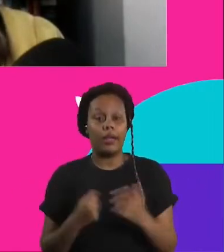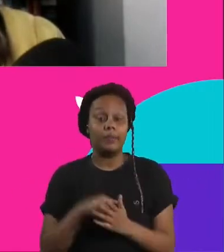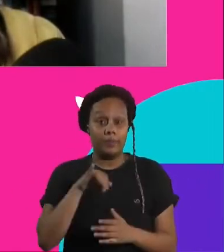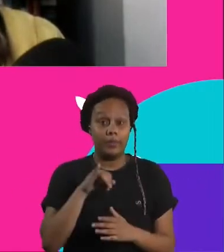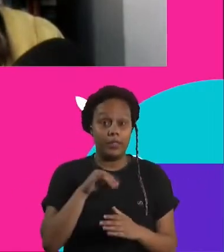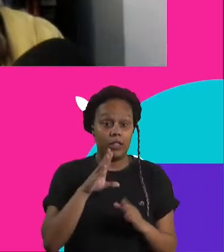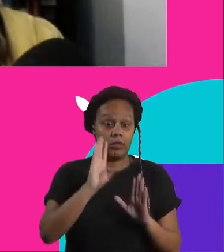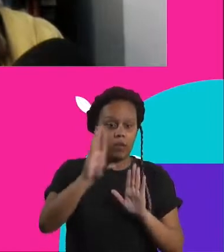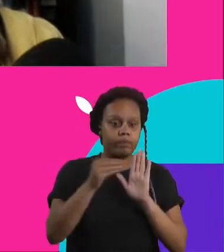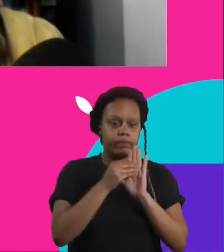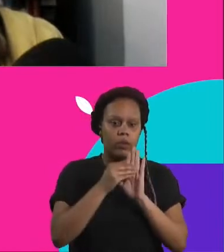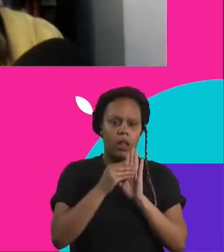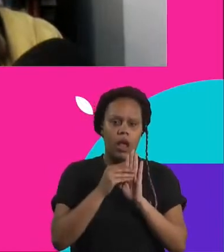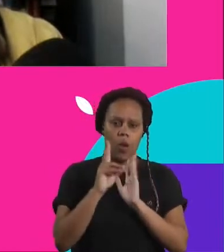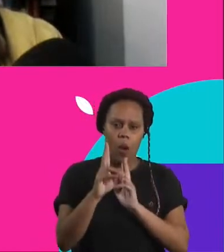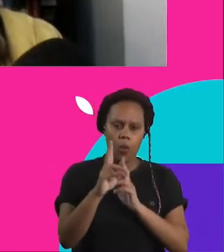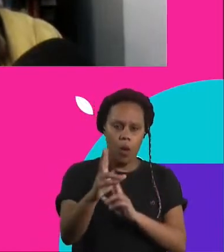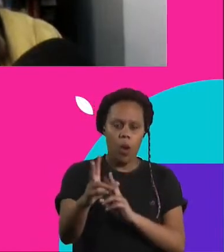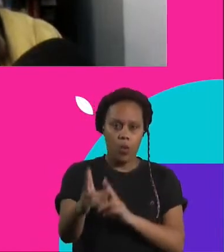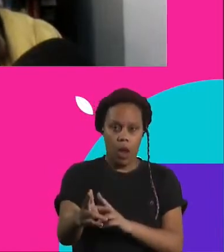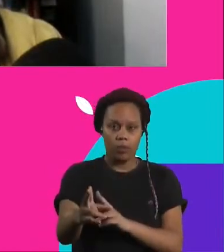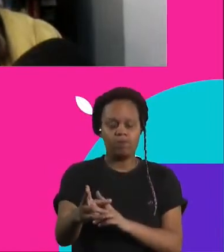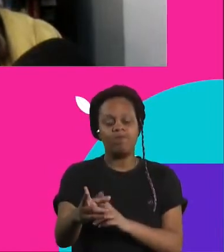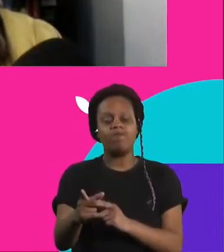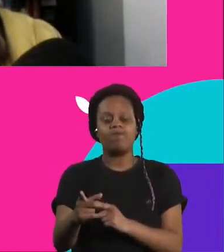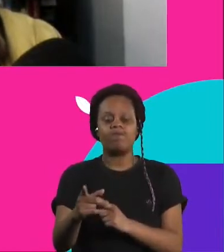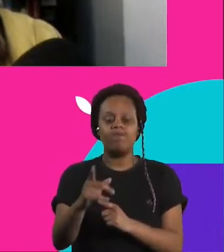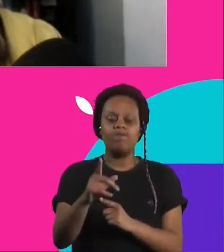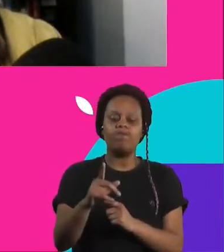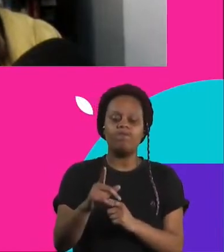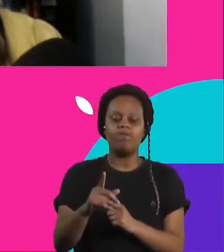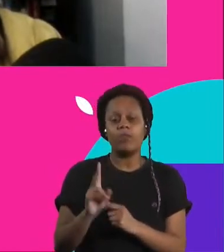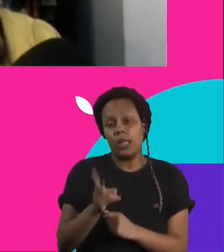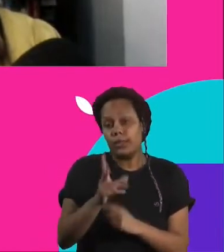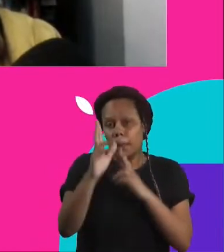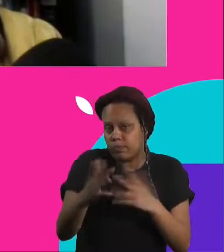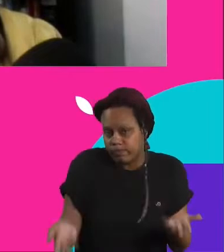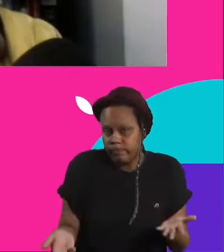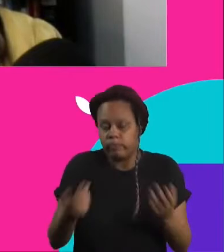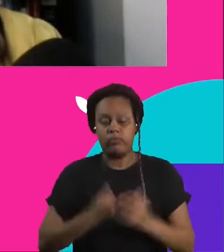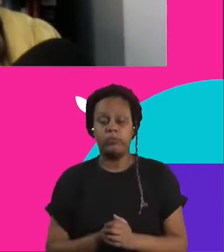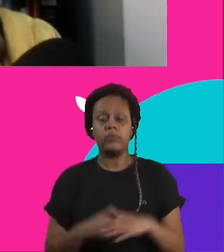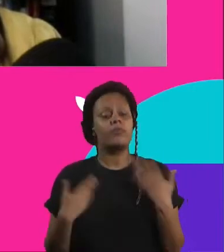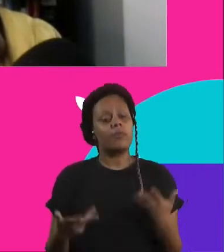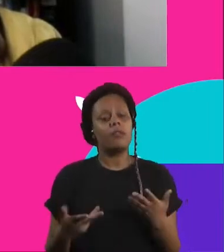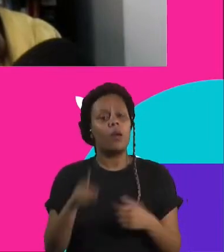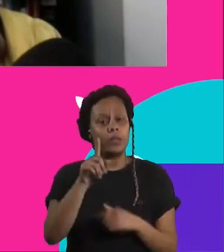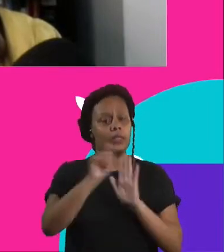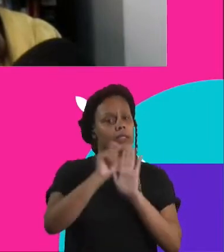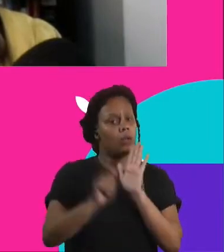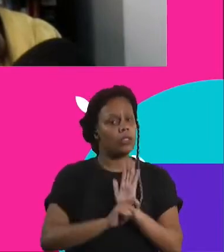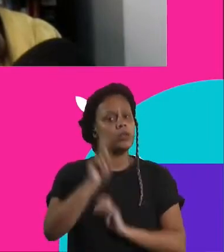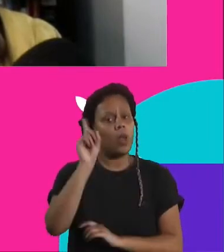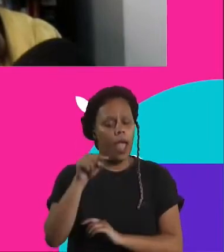mesmo conteúdo dentro delas, o que vai sair ao final é igual. E esses algoritmos são, então, em alguma medida, essa sequência, né,